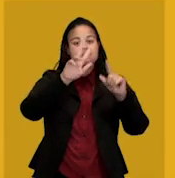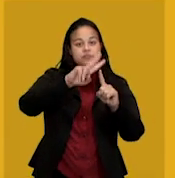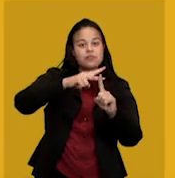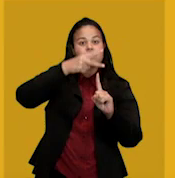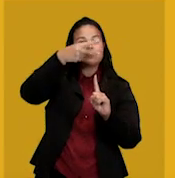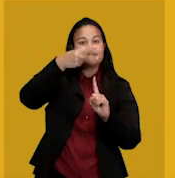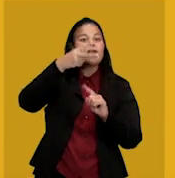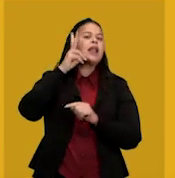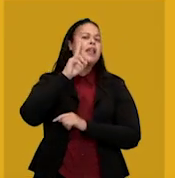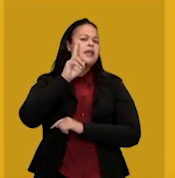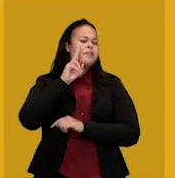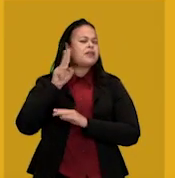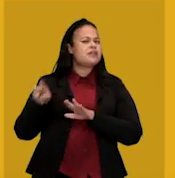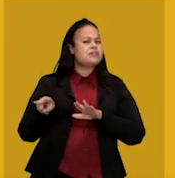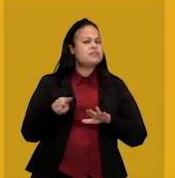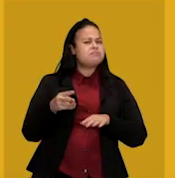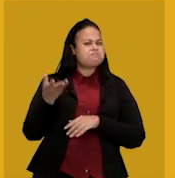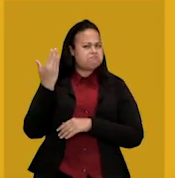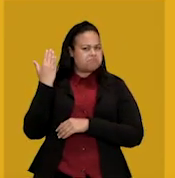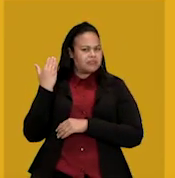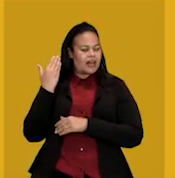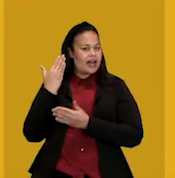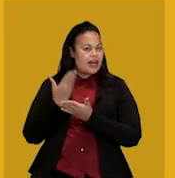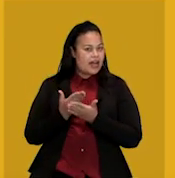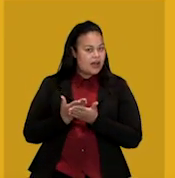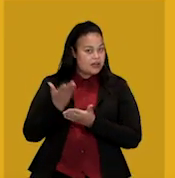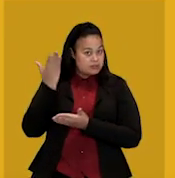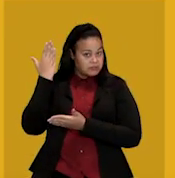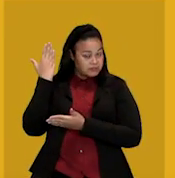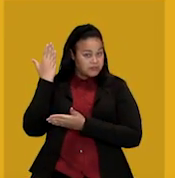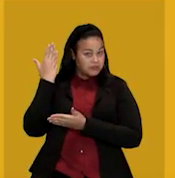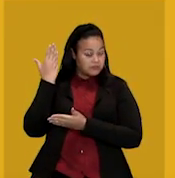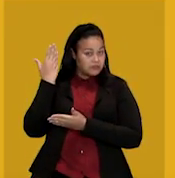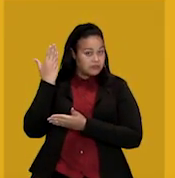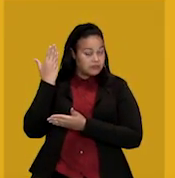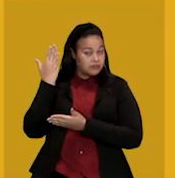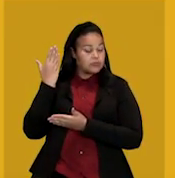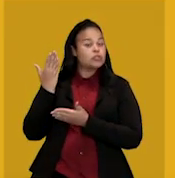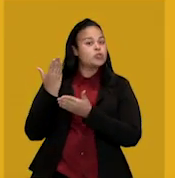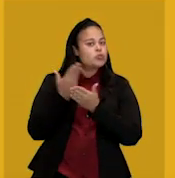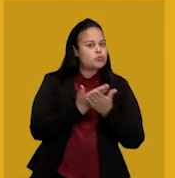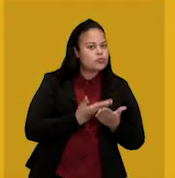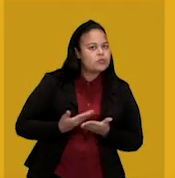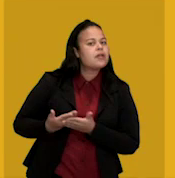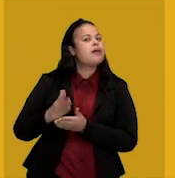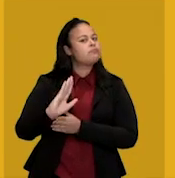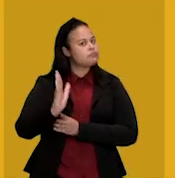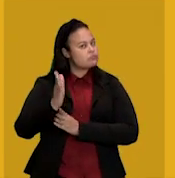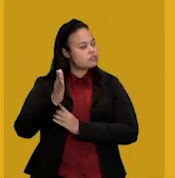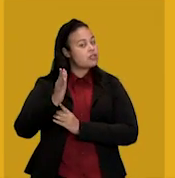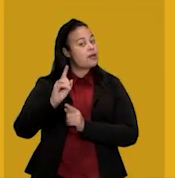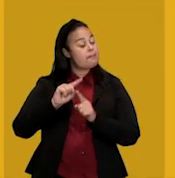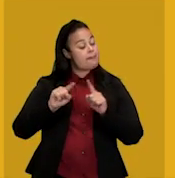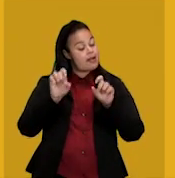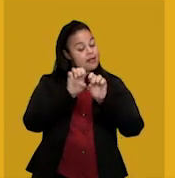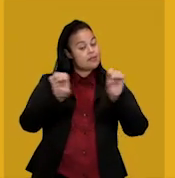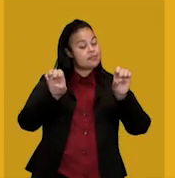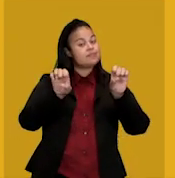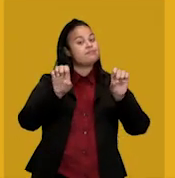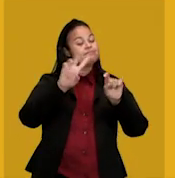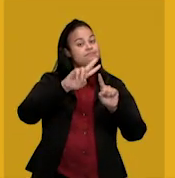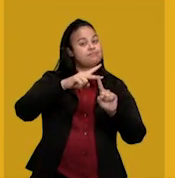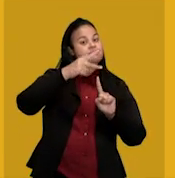Lembrando que na aula passada nós trabalhamos também função exponencial, só que nós trabalhamos as equações